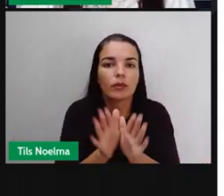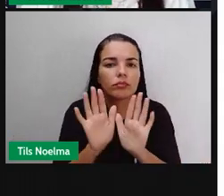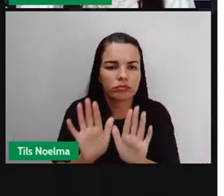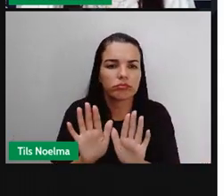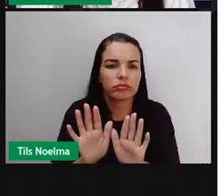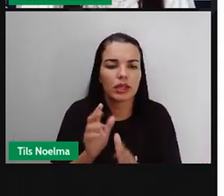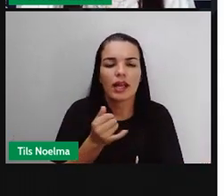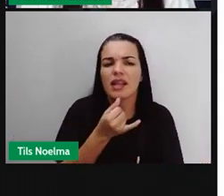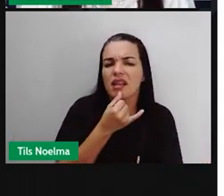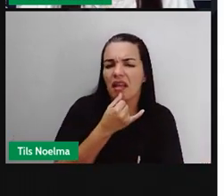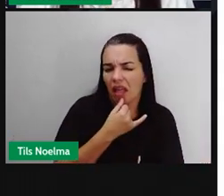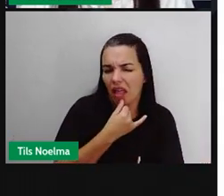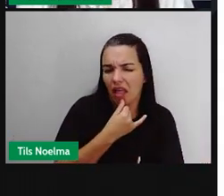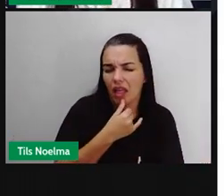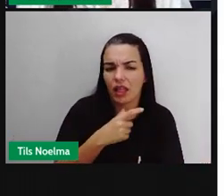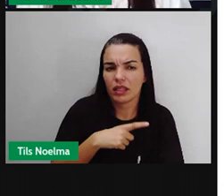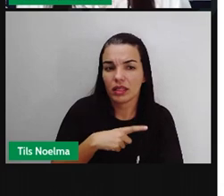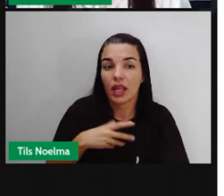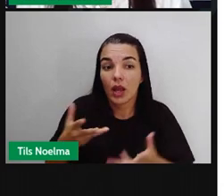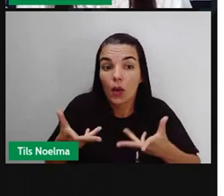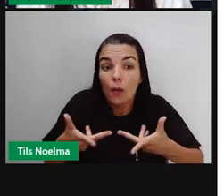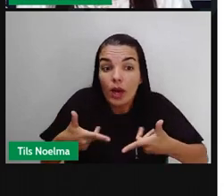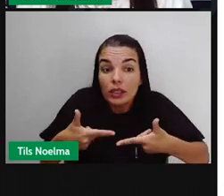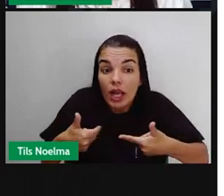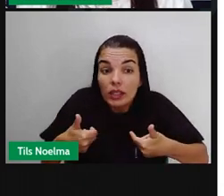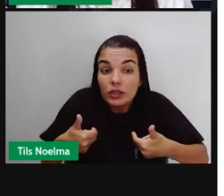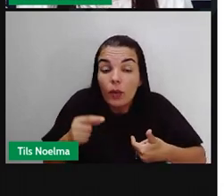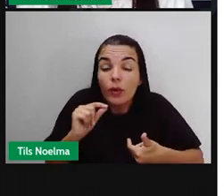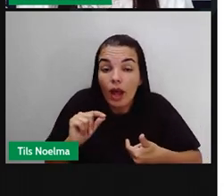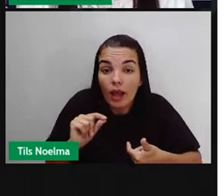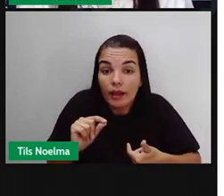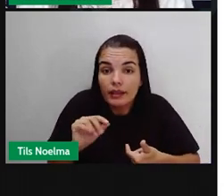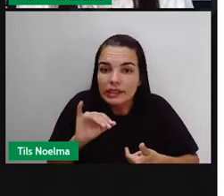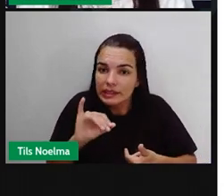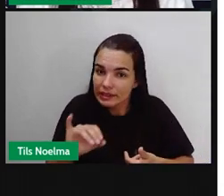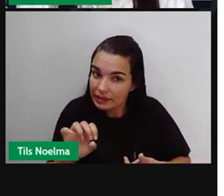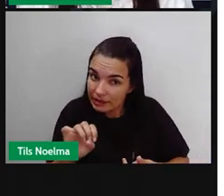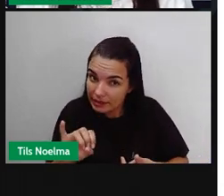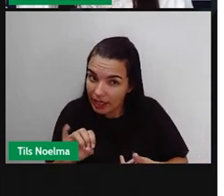qualidade? Bom, entendendo que qualidade